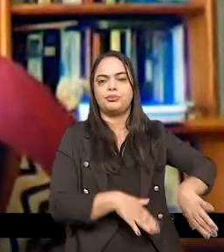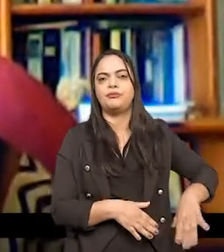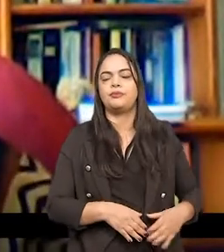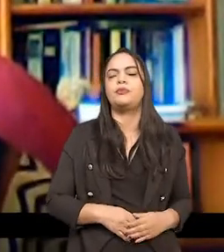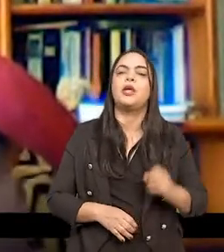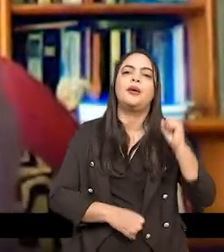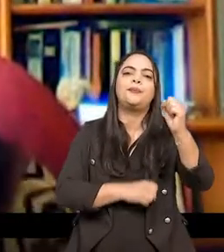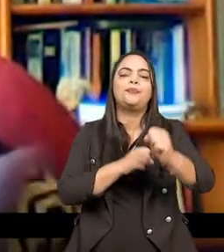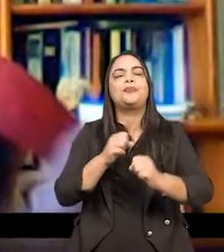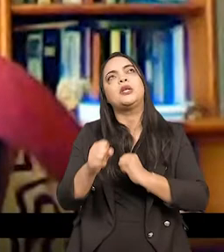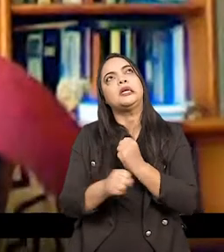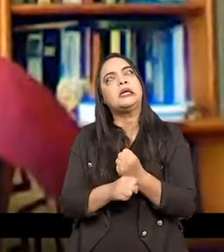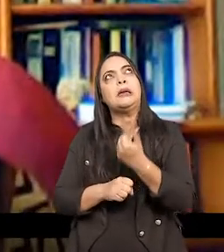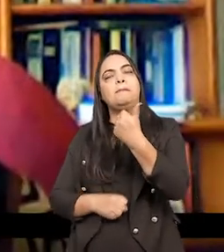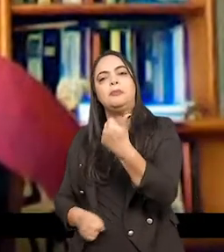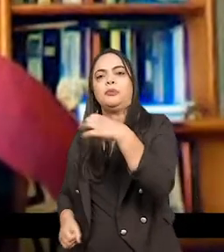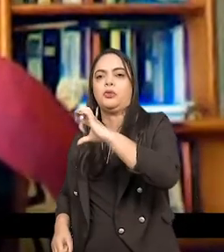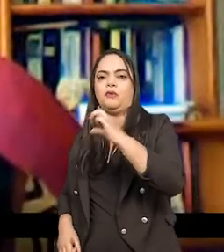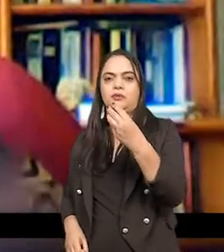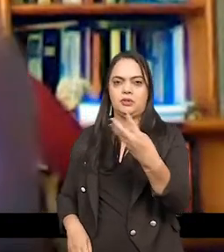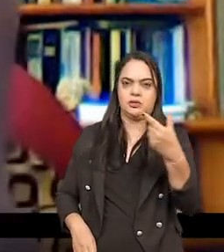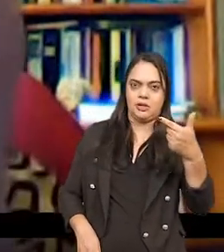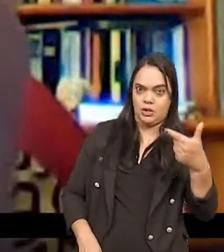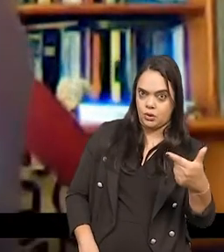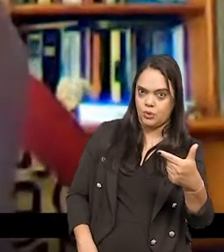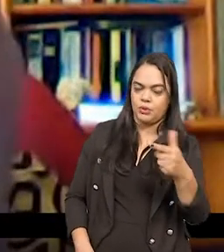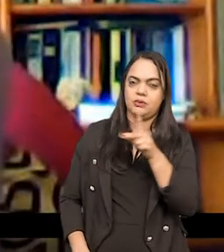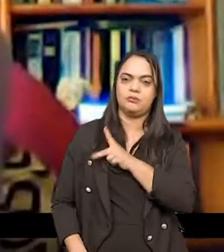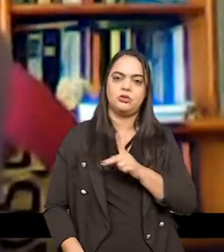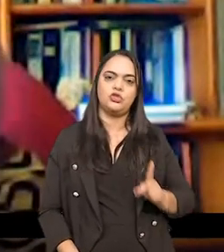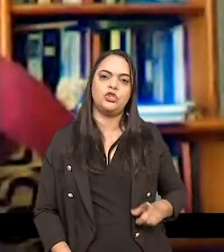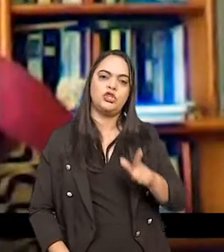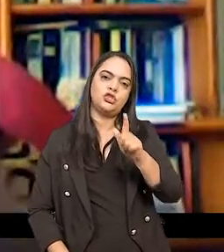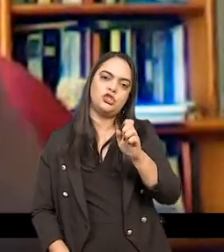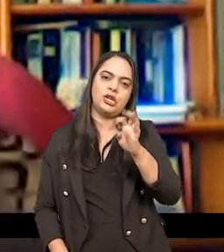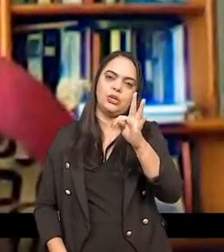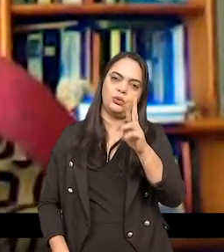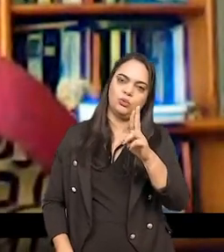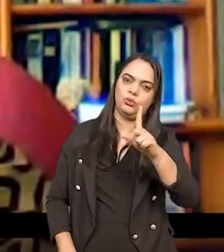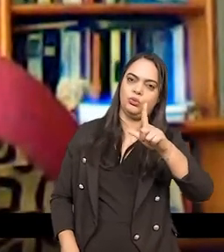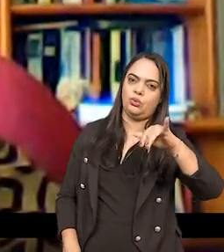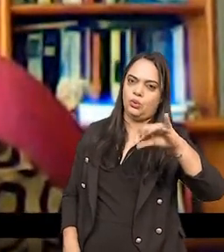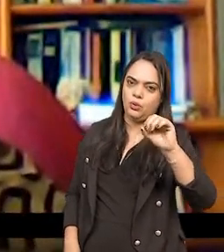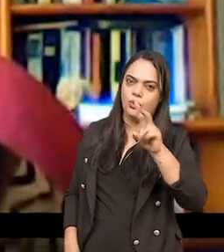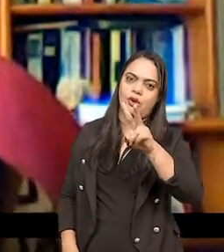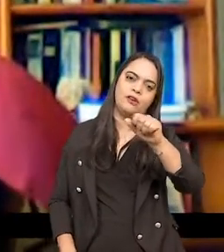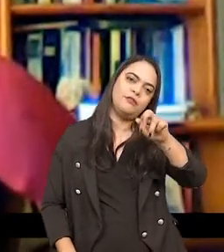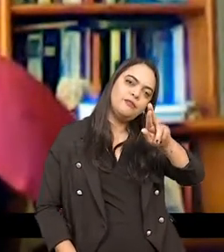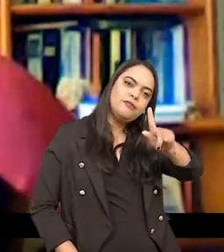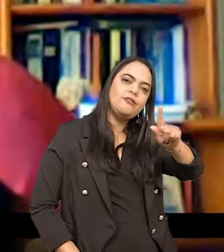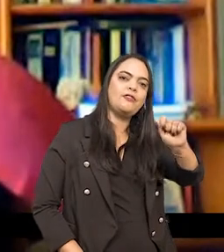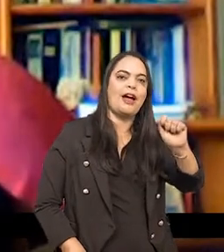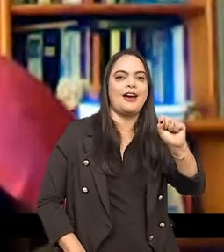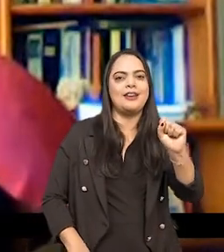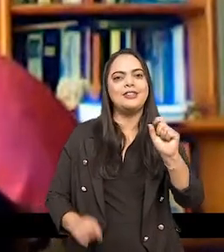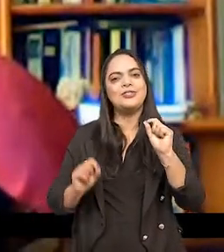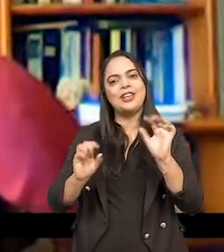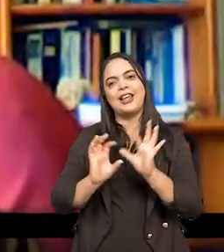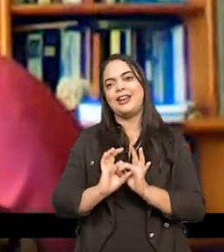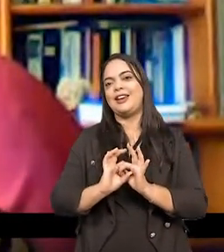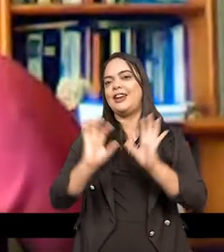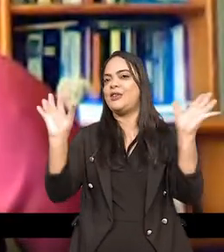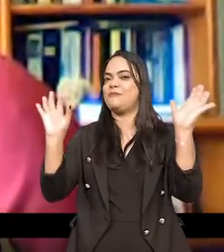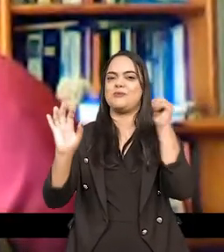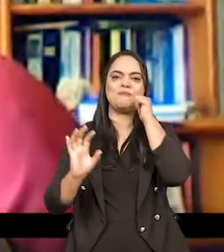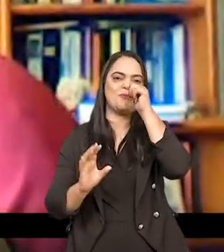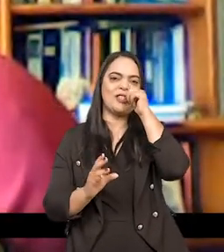1932, quando Getúlio Vargas, vivo que era, né, ele, entre aspas, dá o direito de voto à mulher. Gente, voto quer dizer cidadania